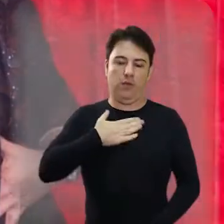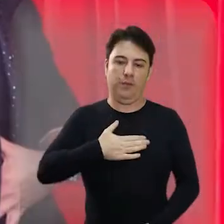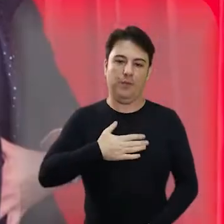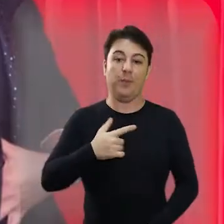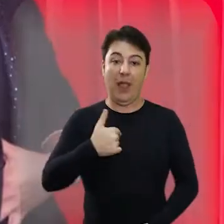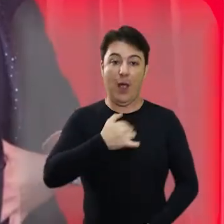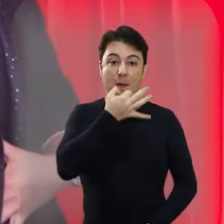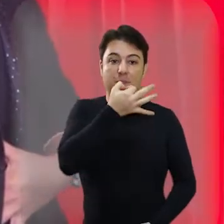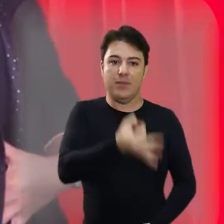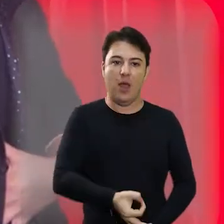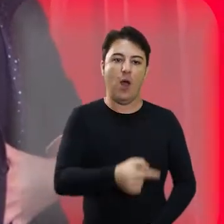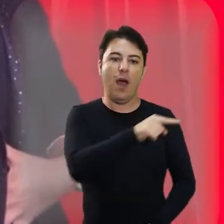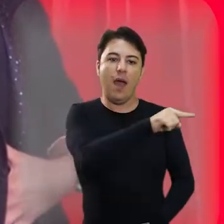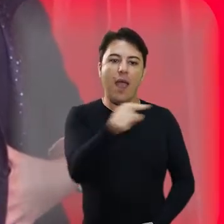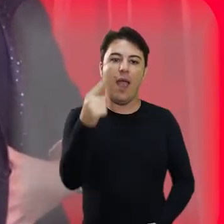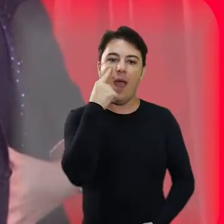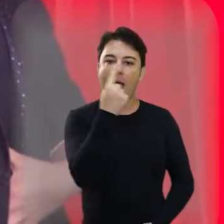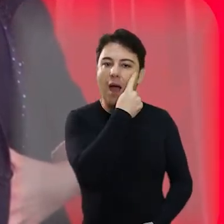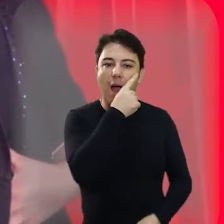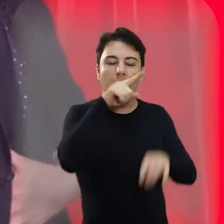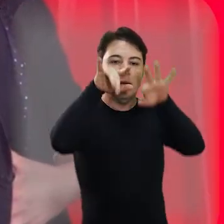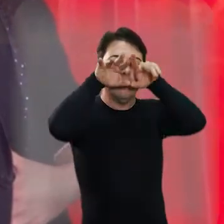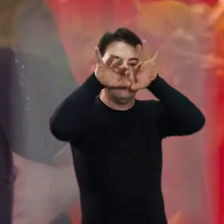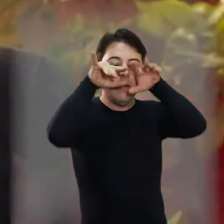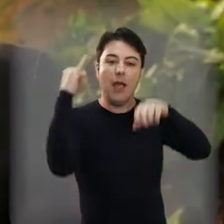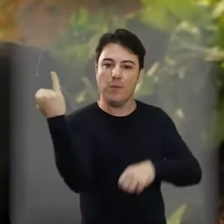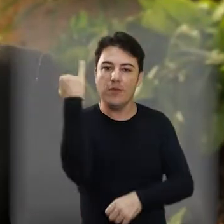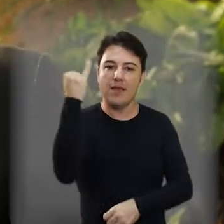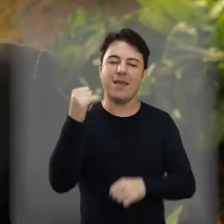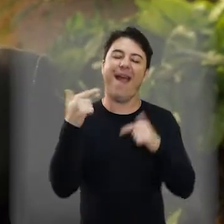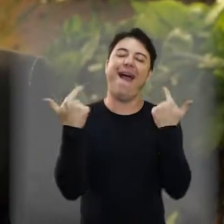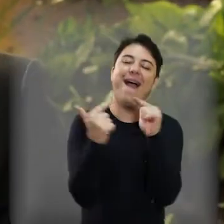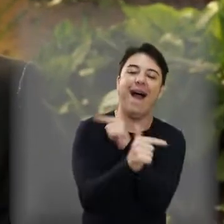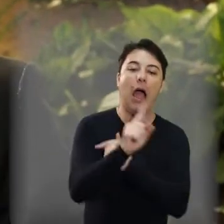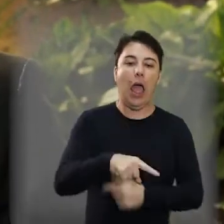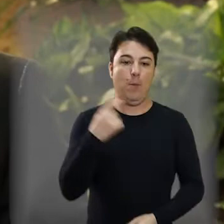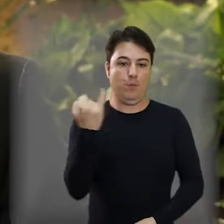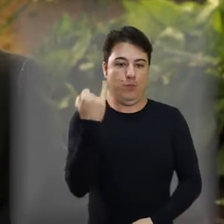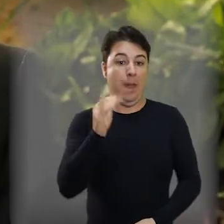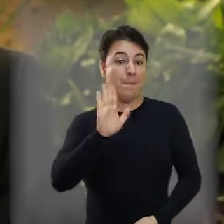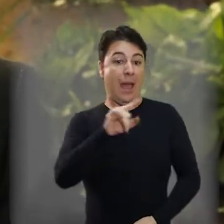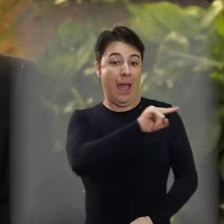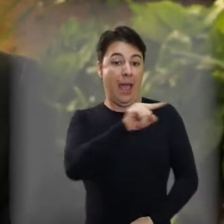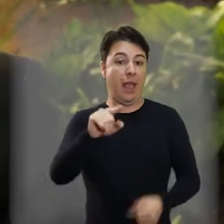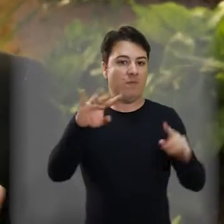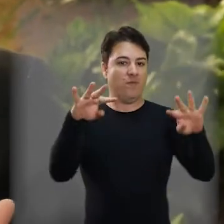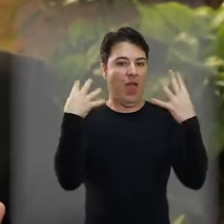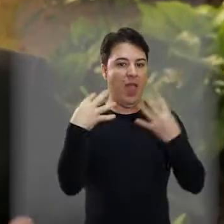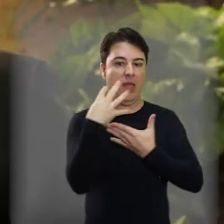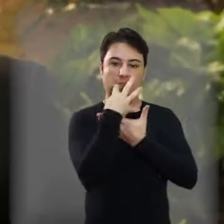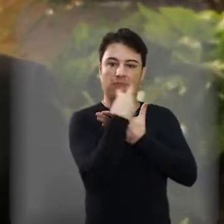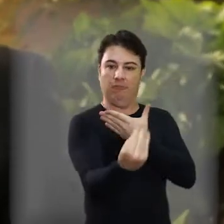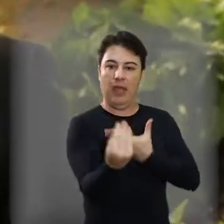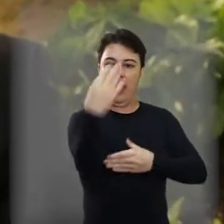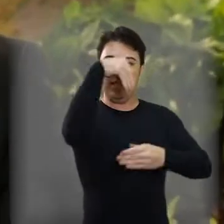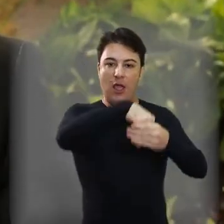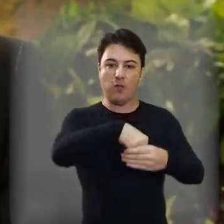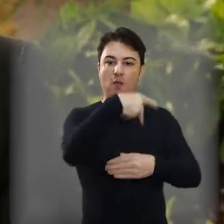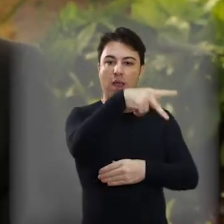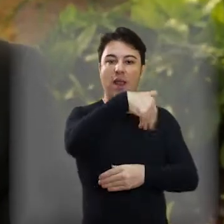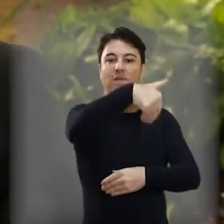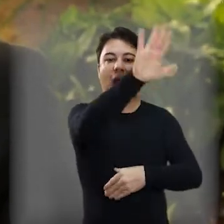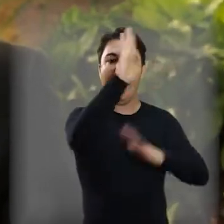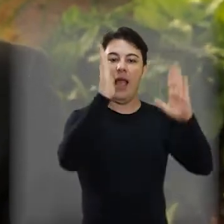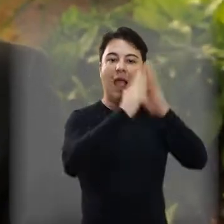importante, divertir é importante. Mas fazer com que o público leve algo de presente para casa, eu acho que não tem nada mais importante do que